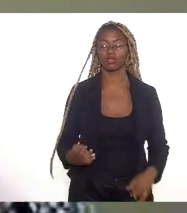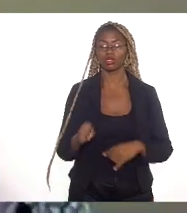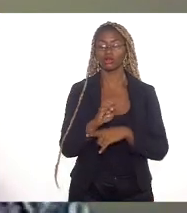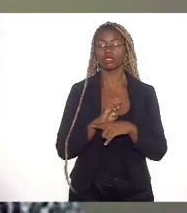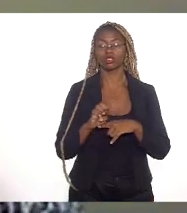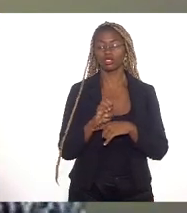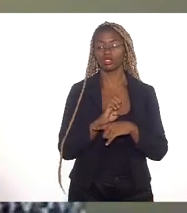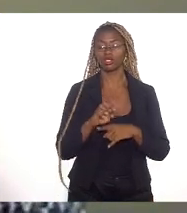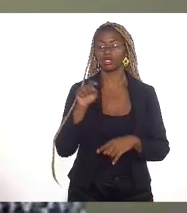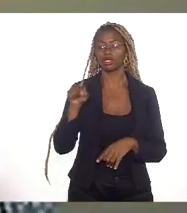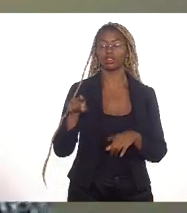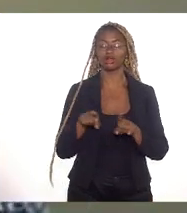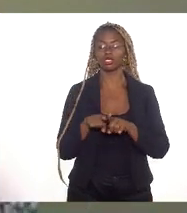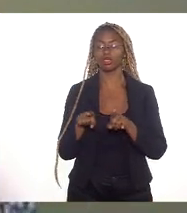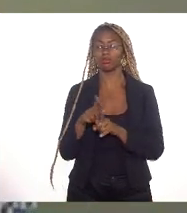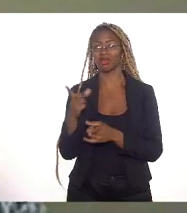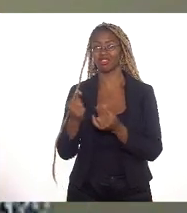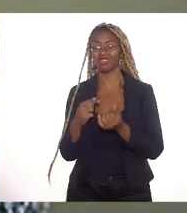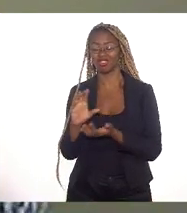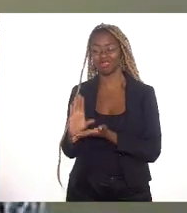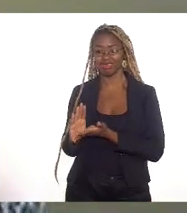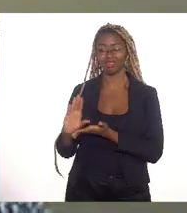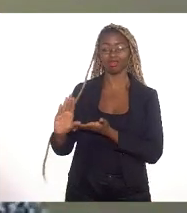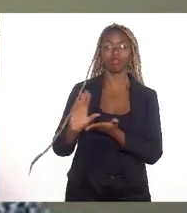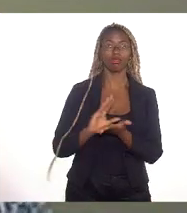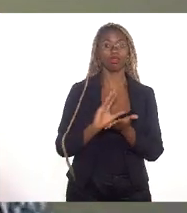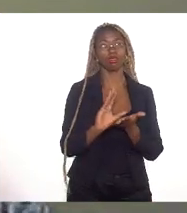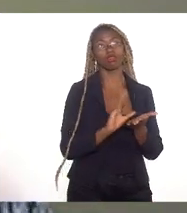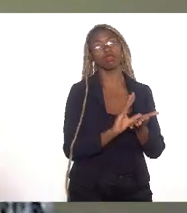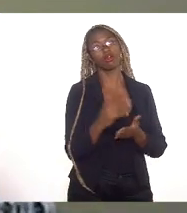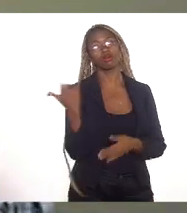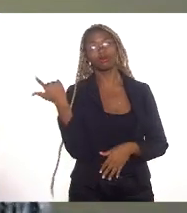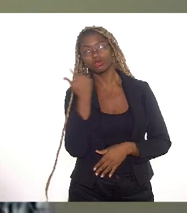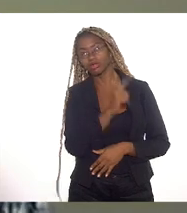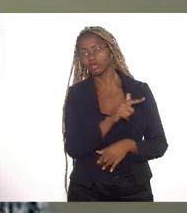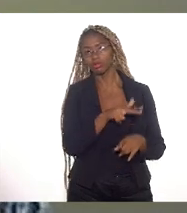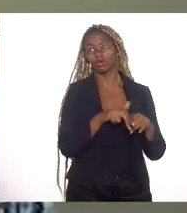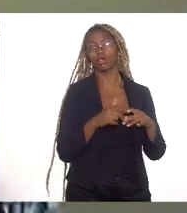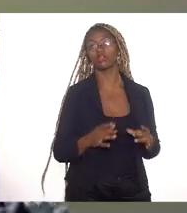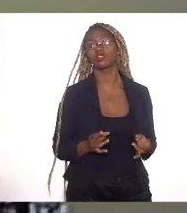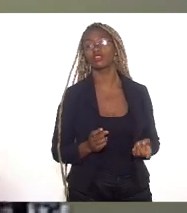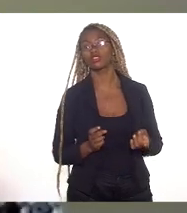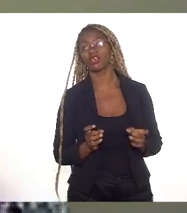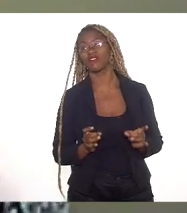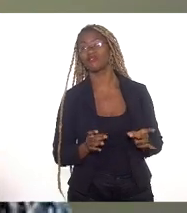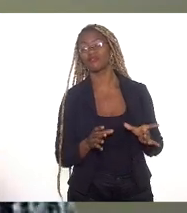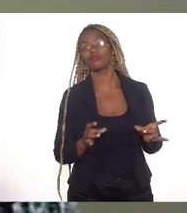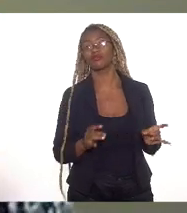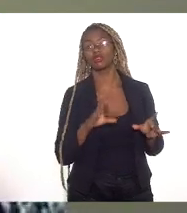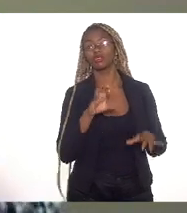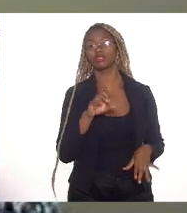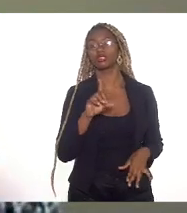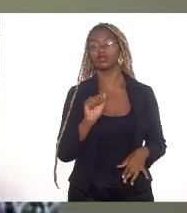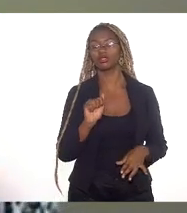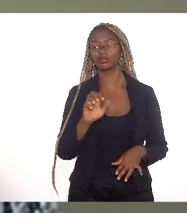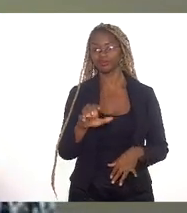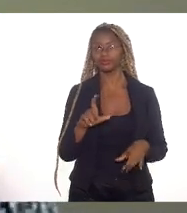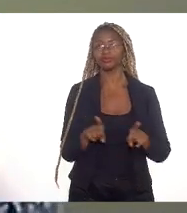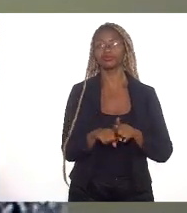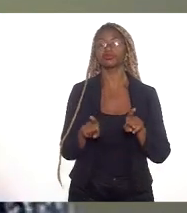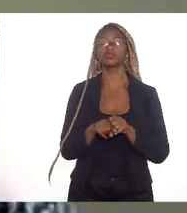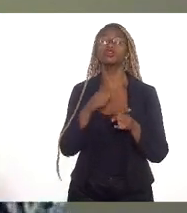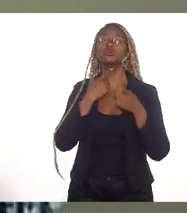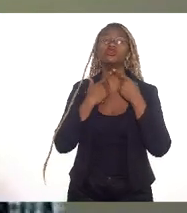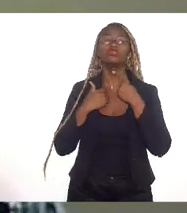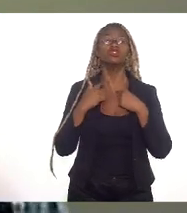essa injeção de recursos que será alcançada pelo leilão da SEDAI e por essa iniciativa de fazer